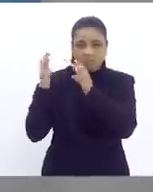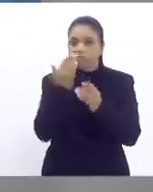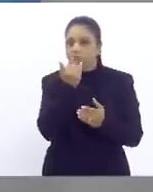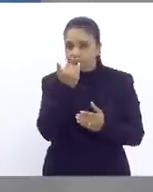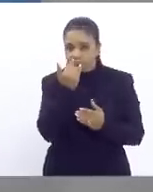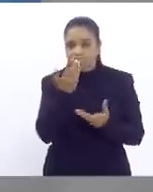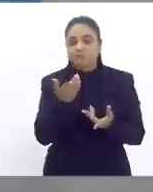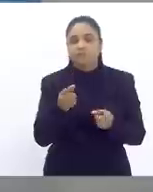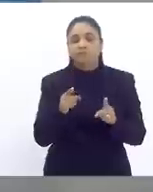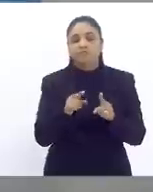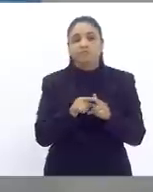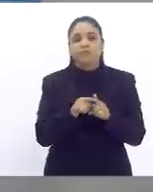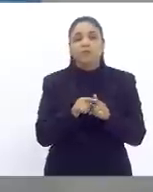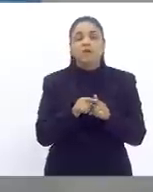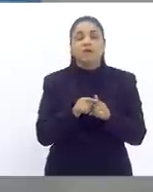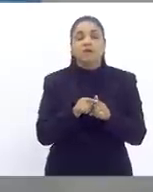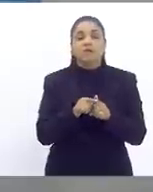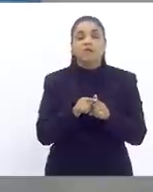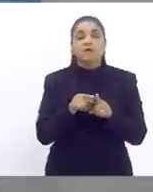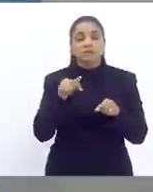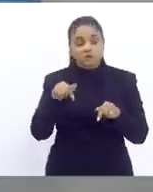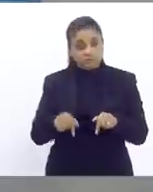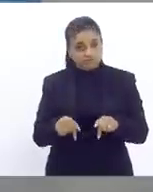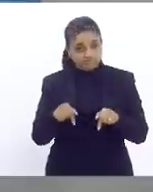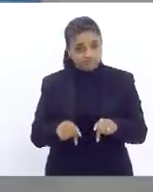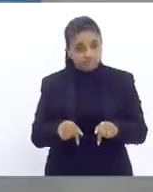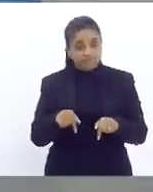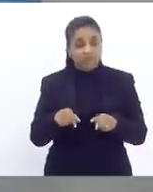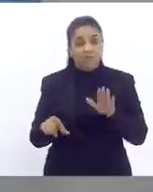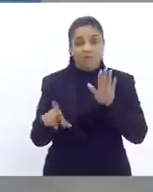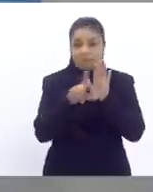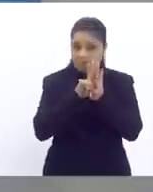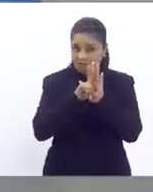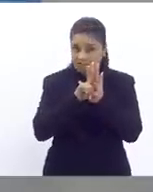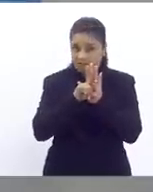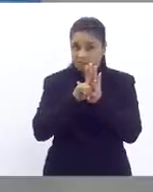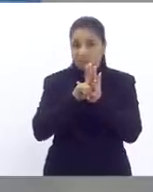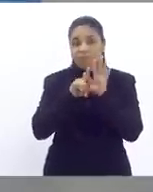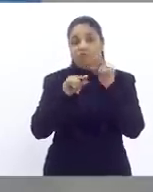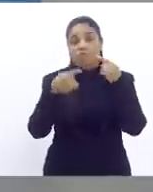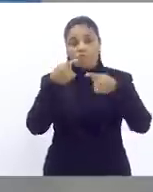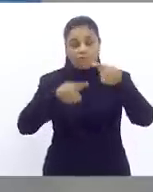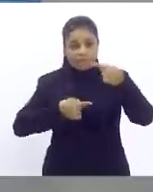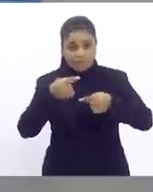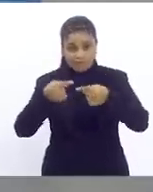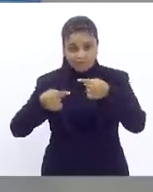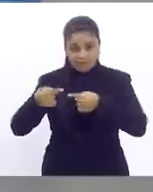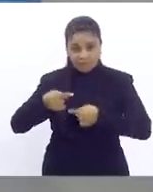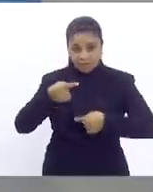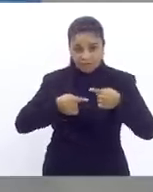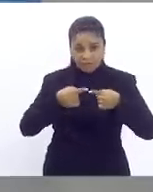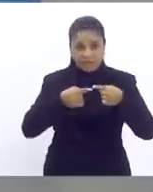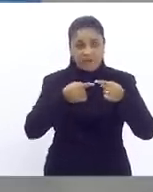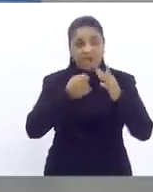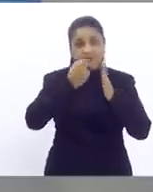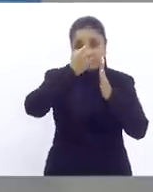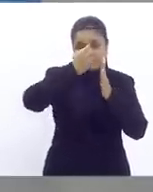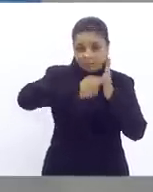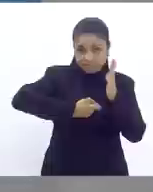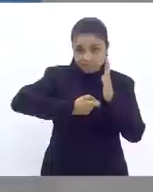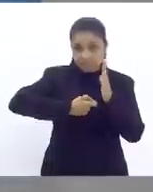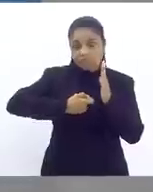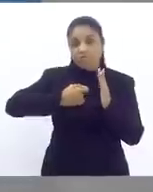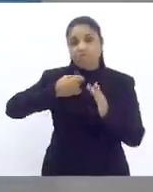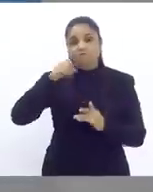Paulo também vai se lembrar disso nós estávamos aqui na legislatura que discutiu né a taxação dos